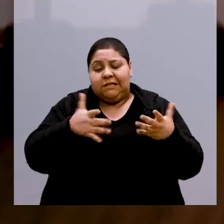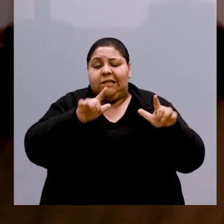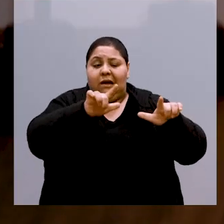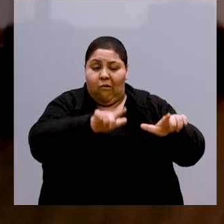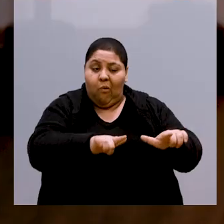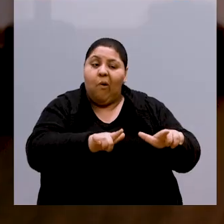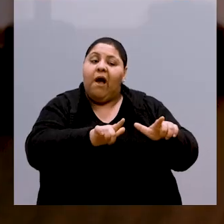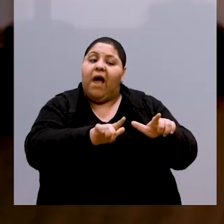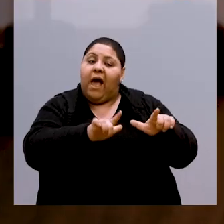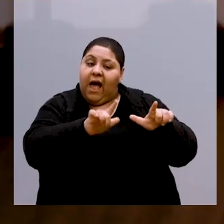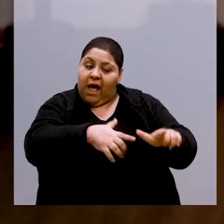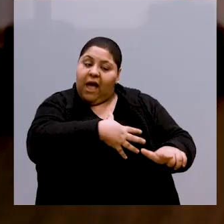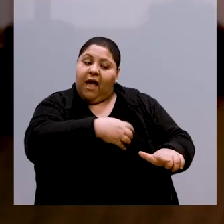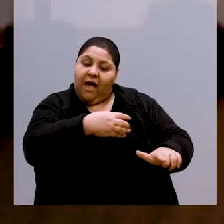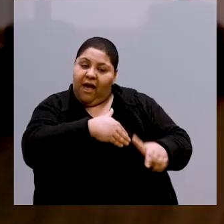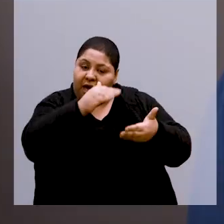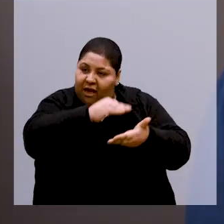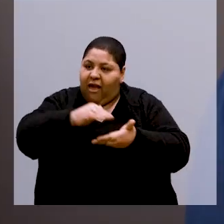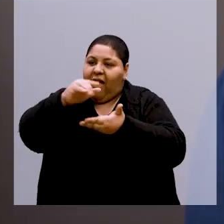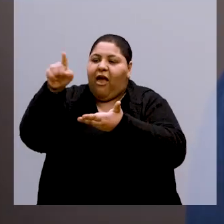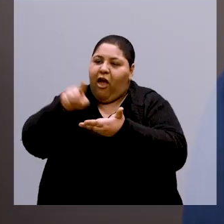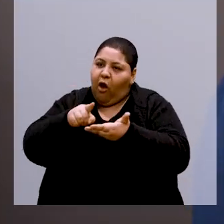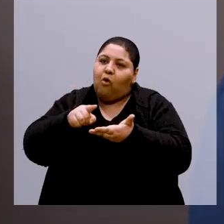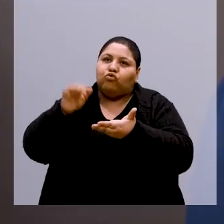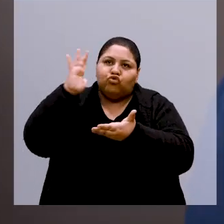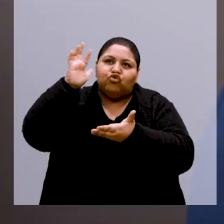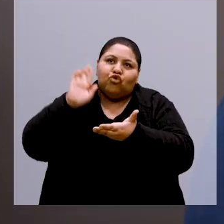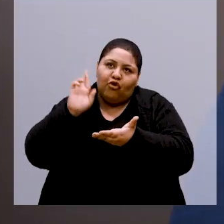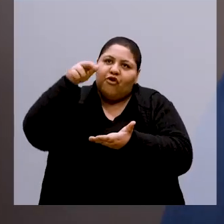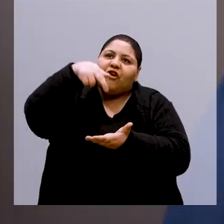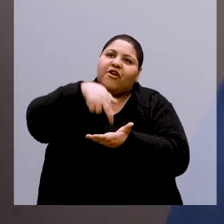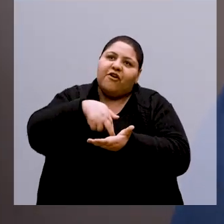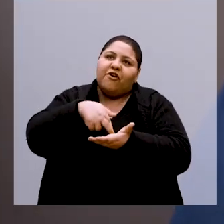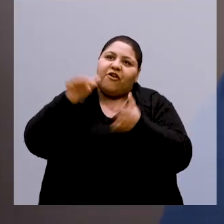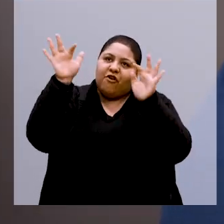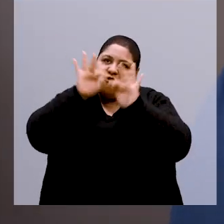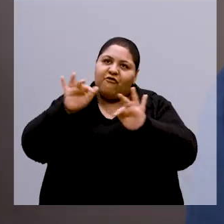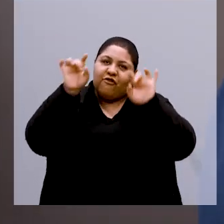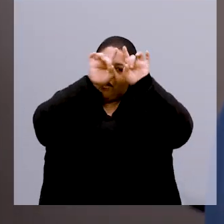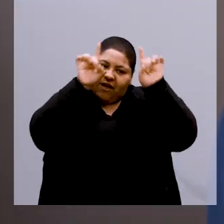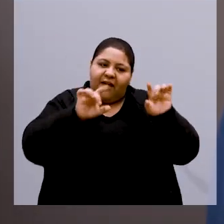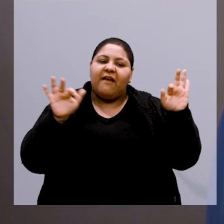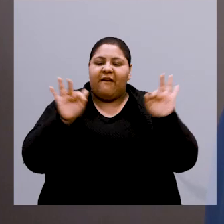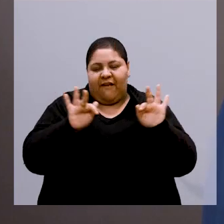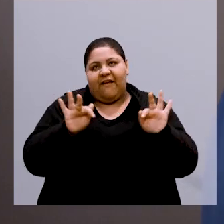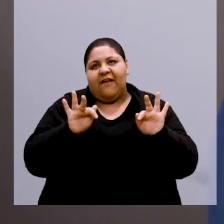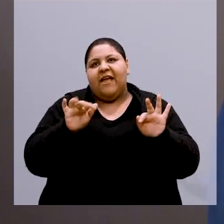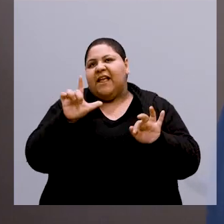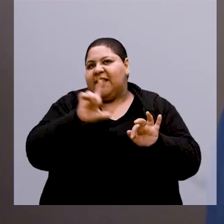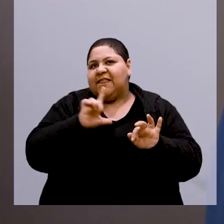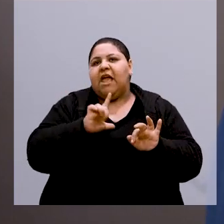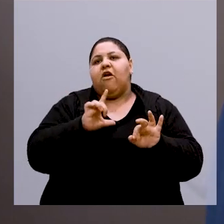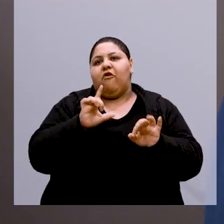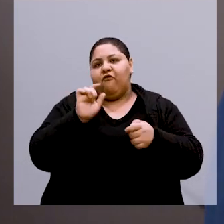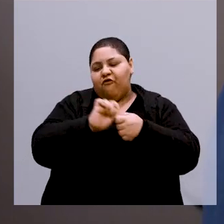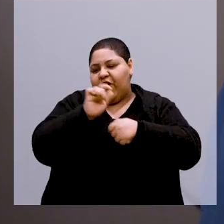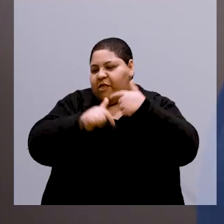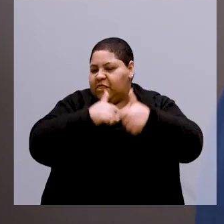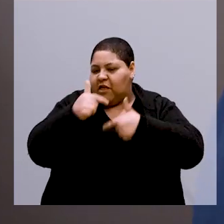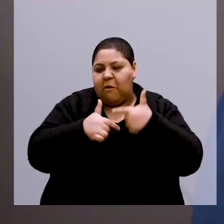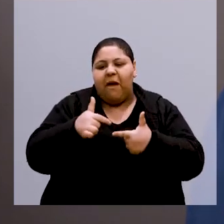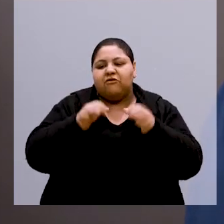Então o banco de leite é um sonho realizado. E eu fico muito feliz que seja com essa equipe, que é absolutamente sensacional e que tem feito um